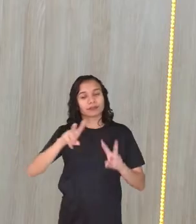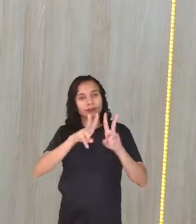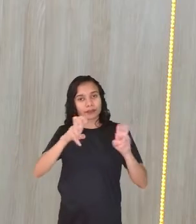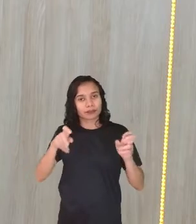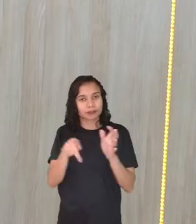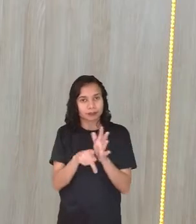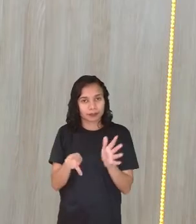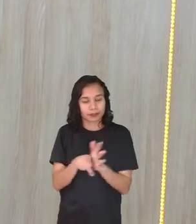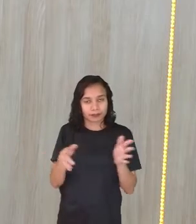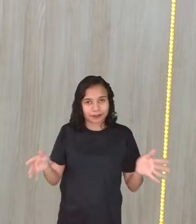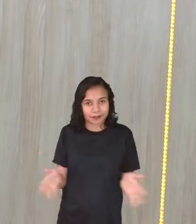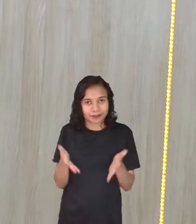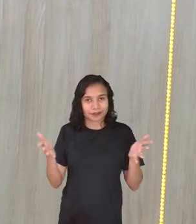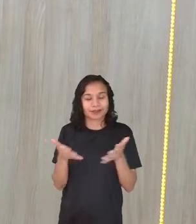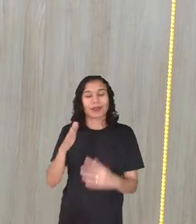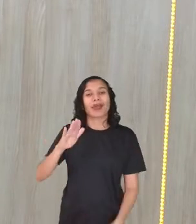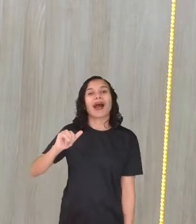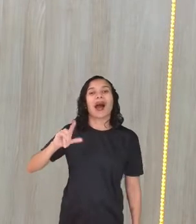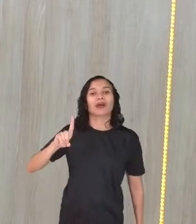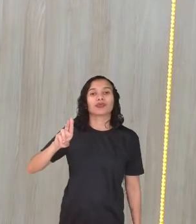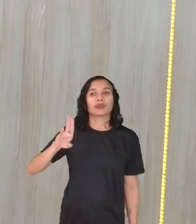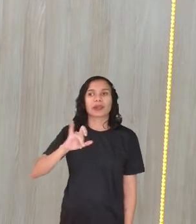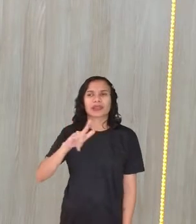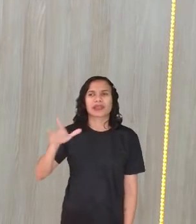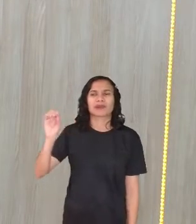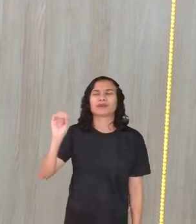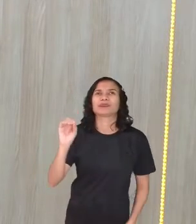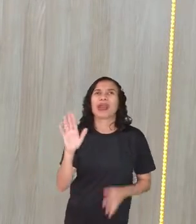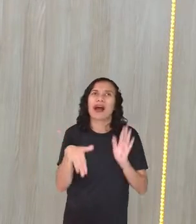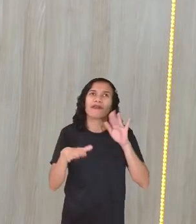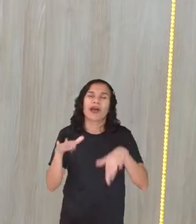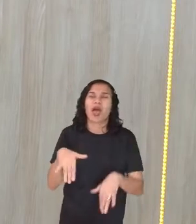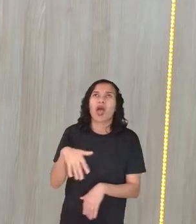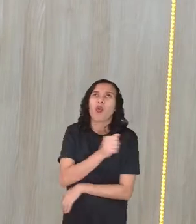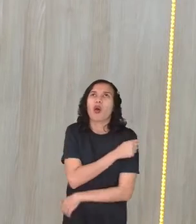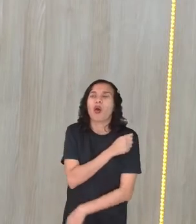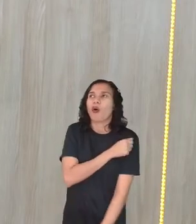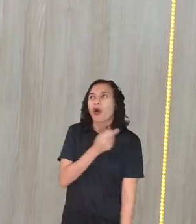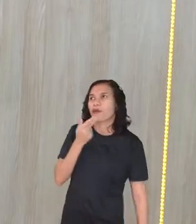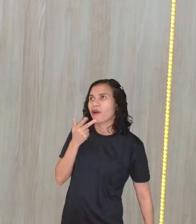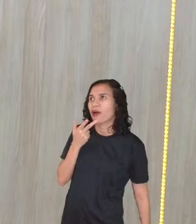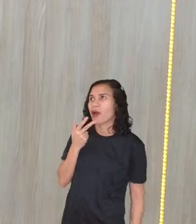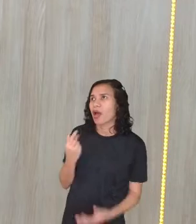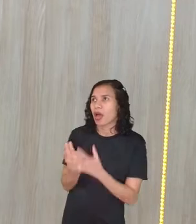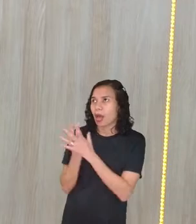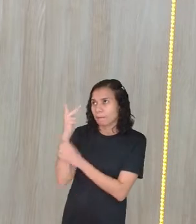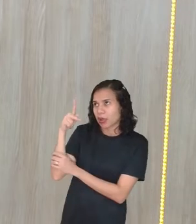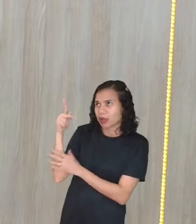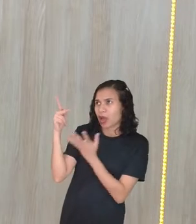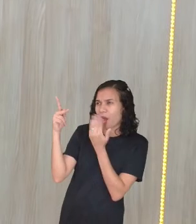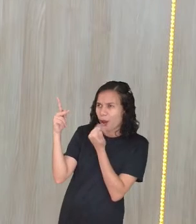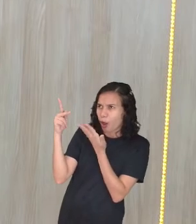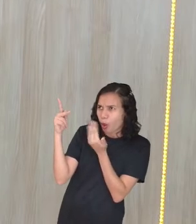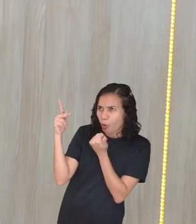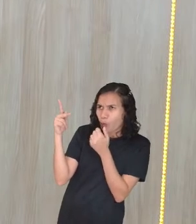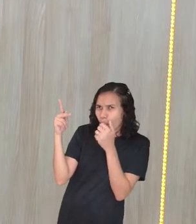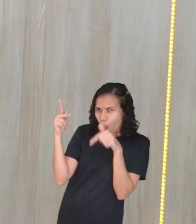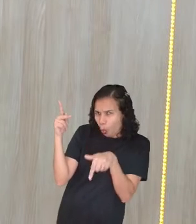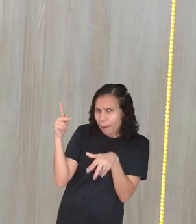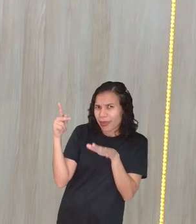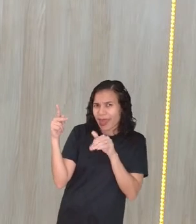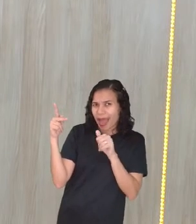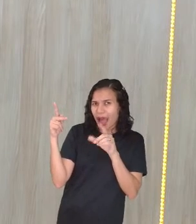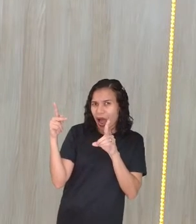da adubação. Às vezes, alguns alunos ficam dizendo, então a planta se alimenta desse adubo.